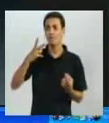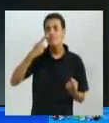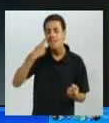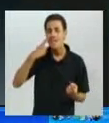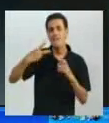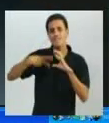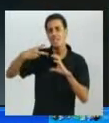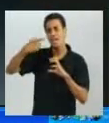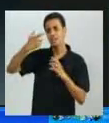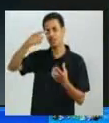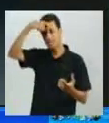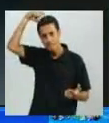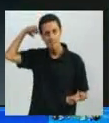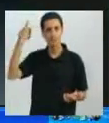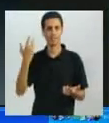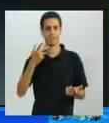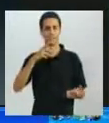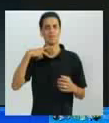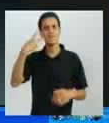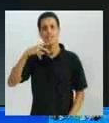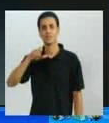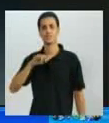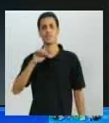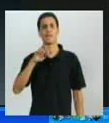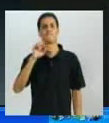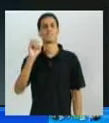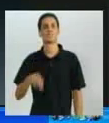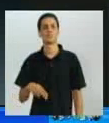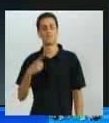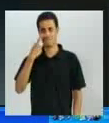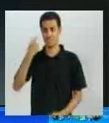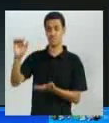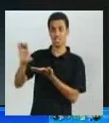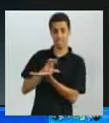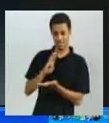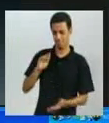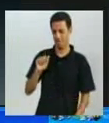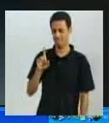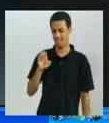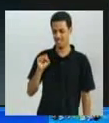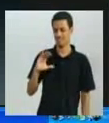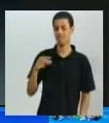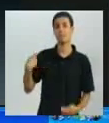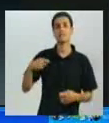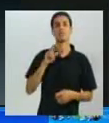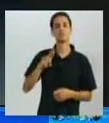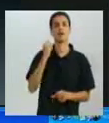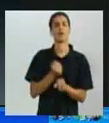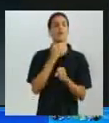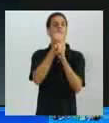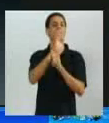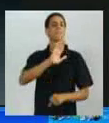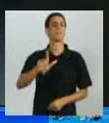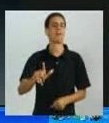quando perderam os mais de 30 milhões, que era para vir do dinheiro do Badesc para utilizar-se nas obras de Blumenau. Tendo em vista